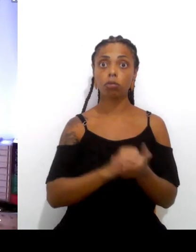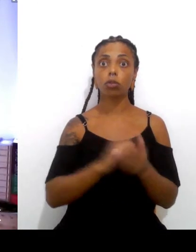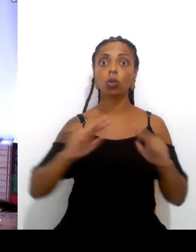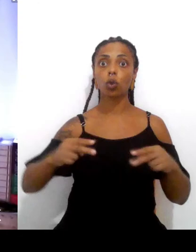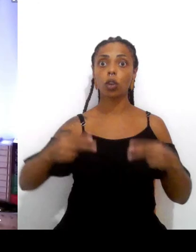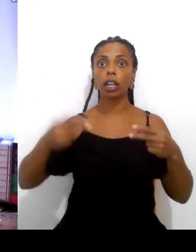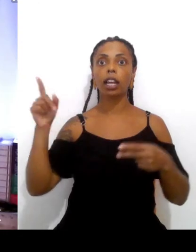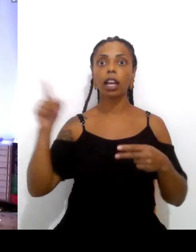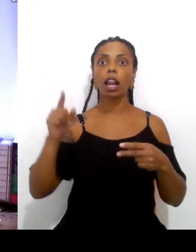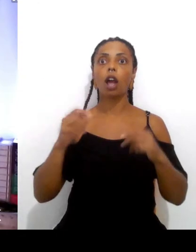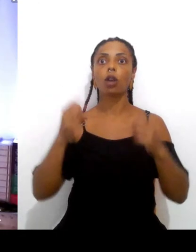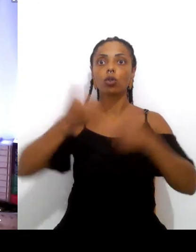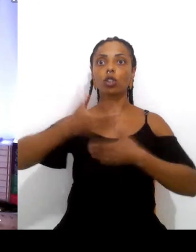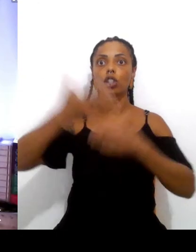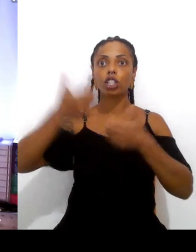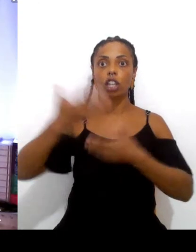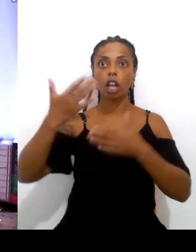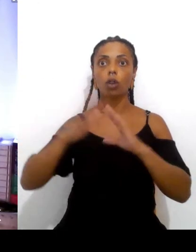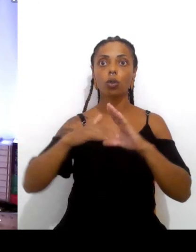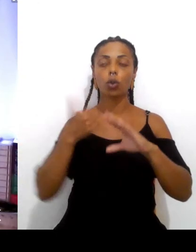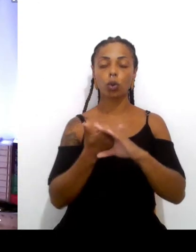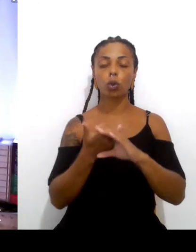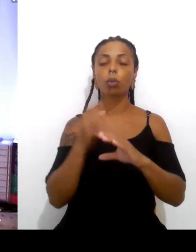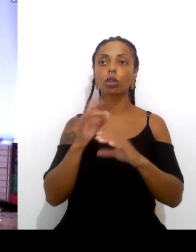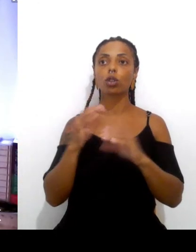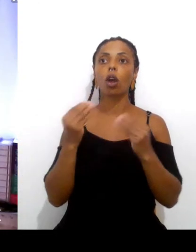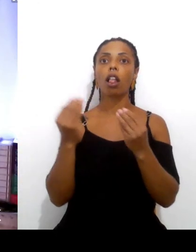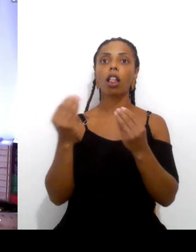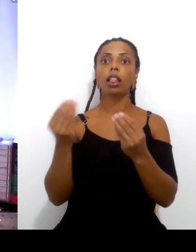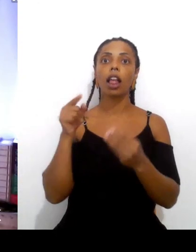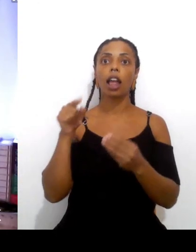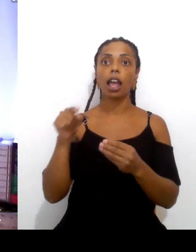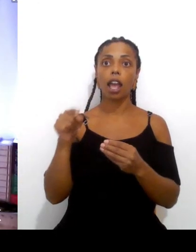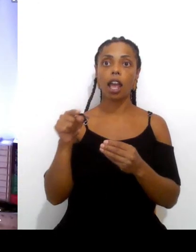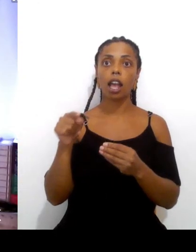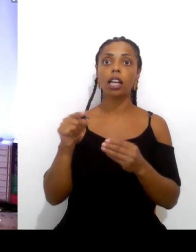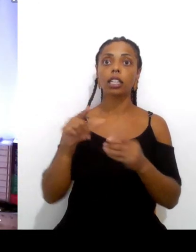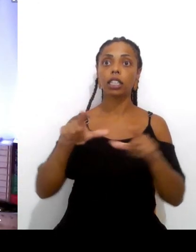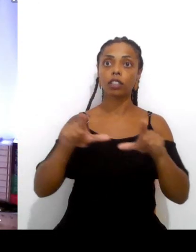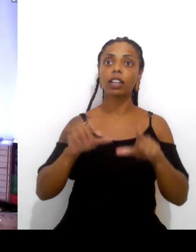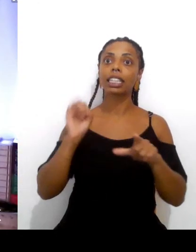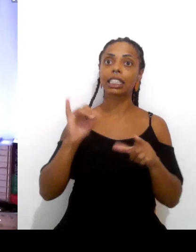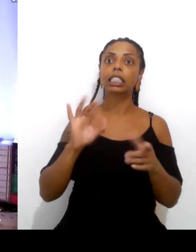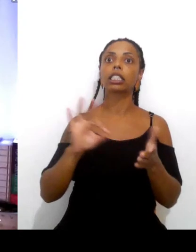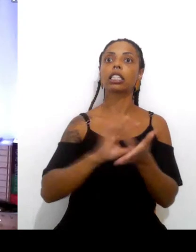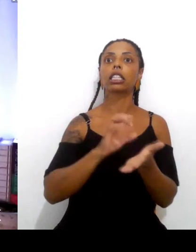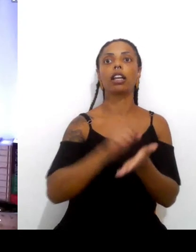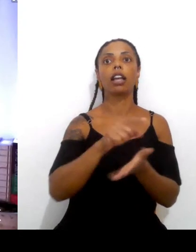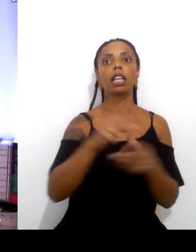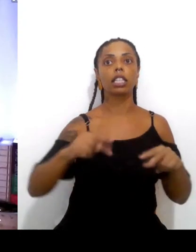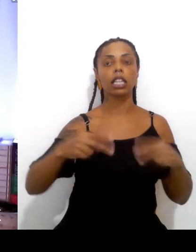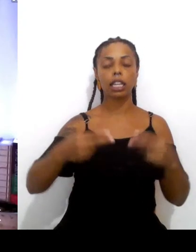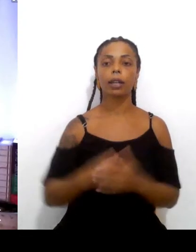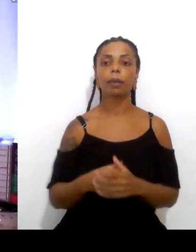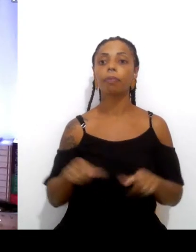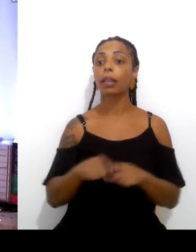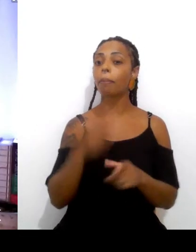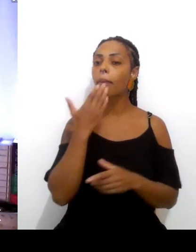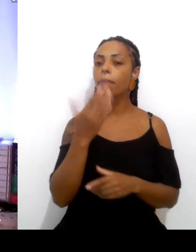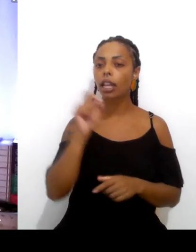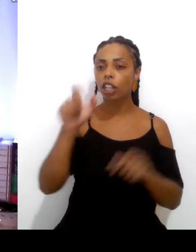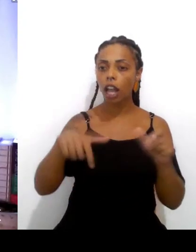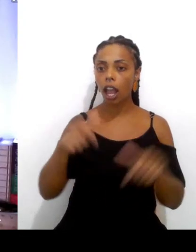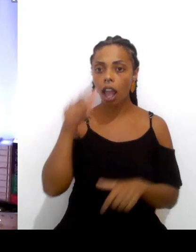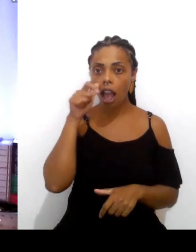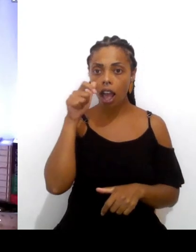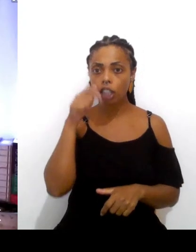esse certificado só são emitidos para aqueles que se inscreverem nesse link e também Gostaria de reforçar pedir aos nossos ouvintes que nós estamos